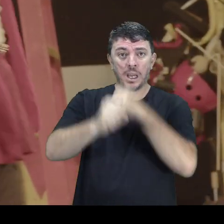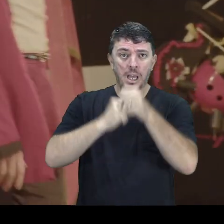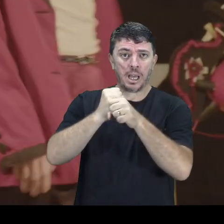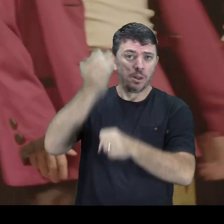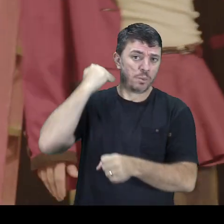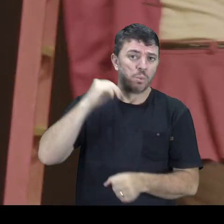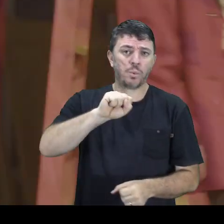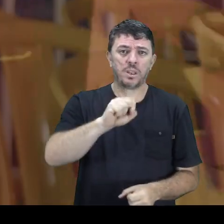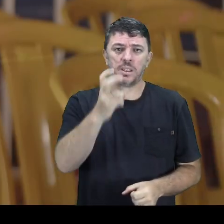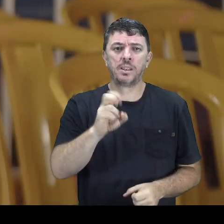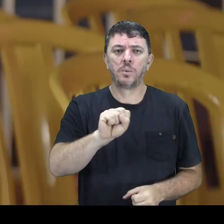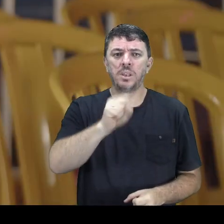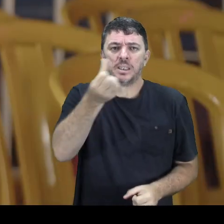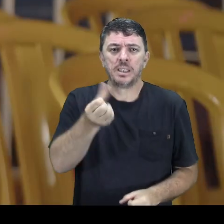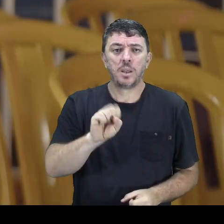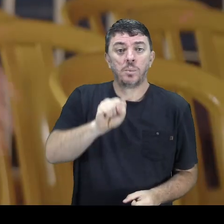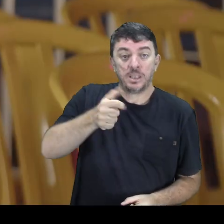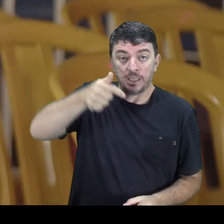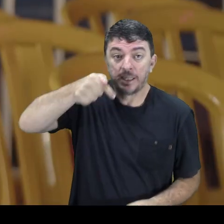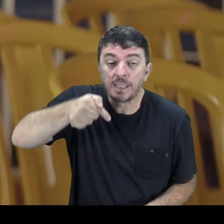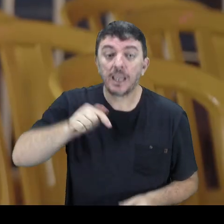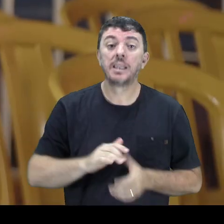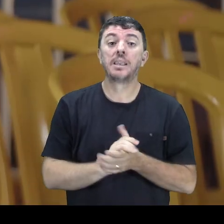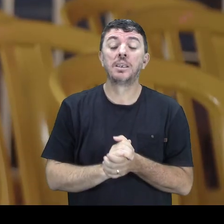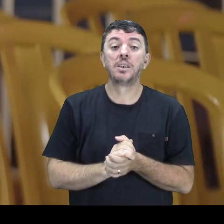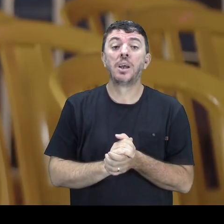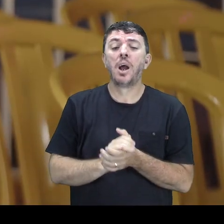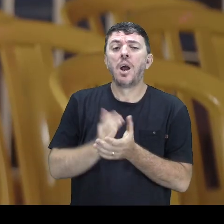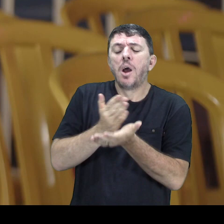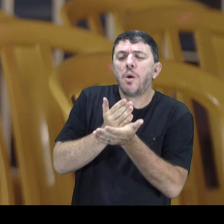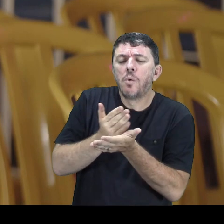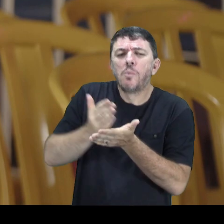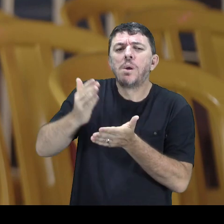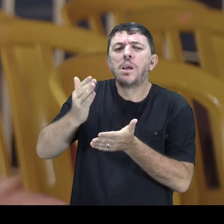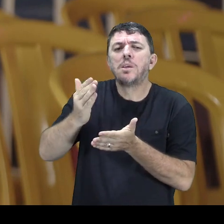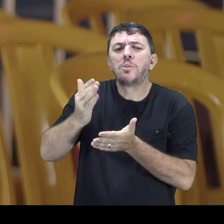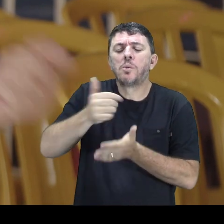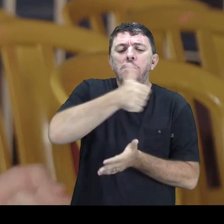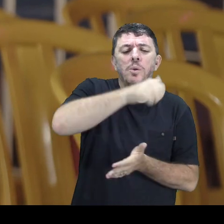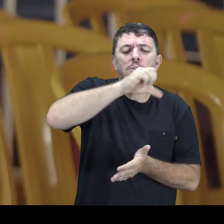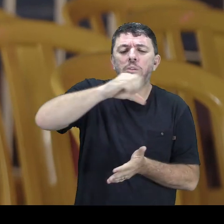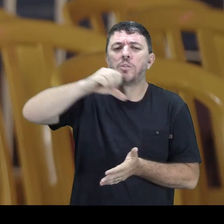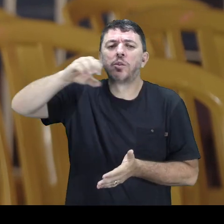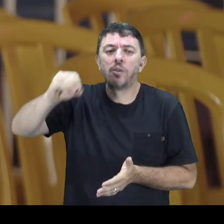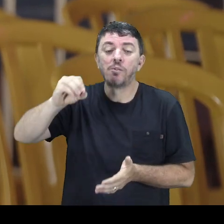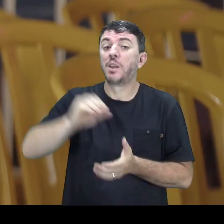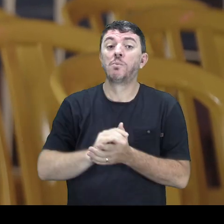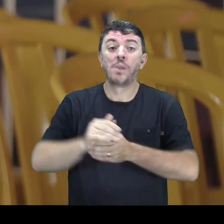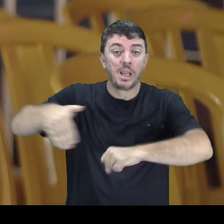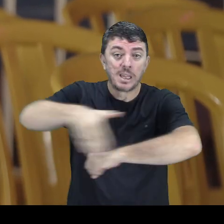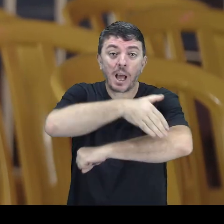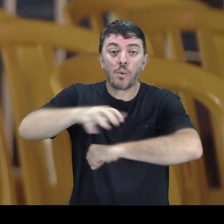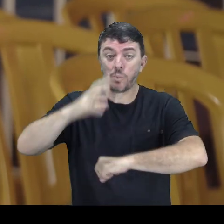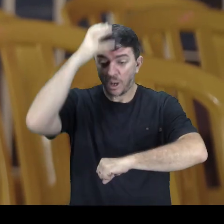86, saí no comecinho de 87. Já comecei a produzir no início dos anos 90, 90 e poucos. Estava passando chapéu na rua.